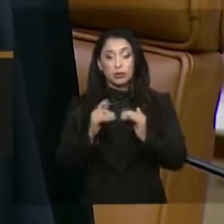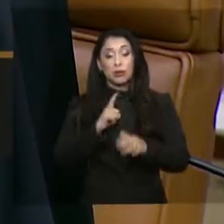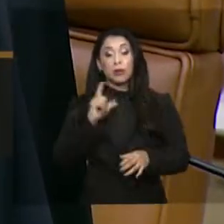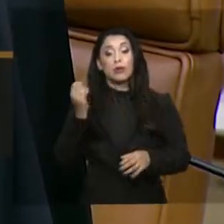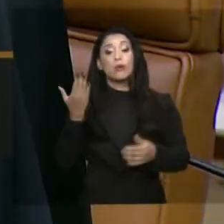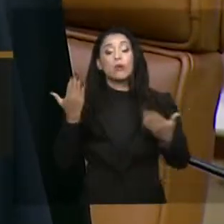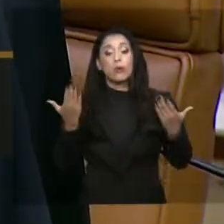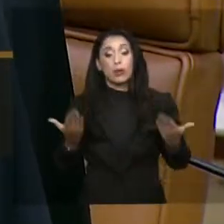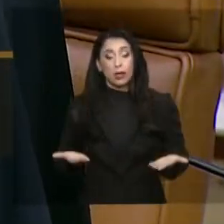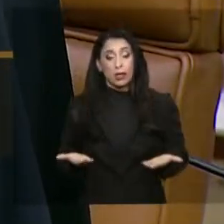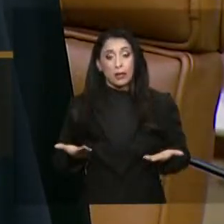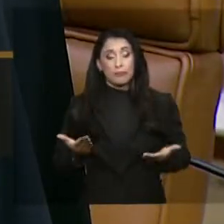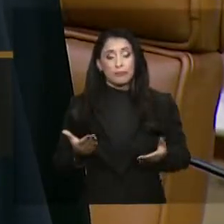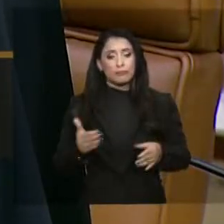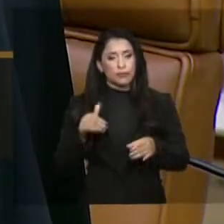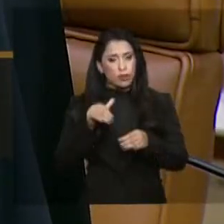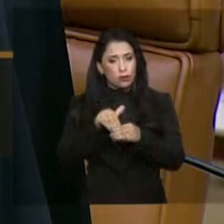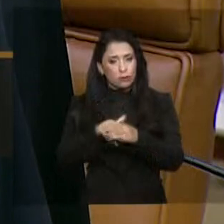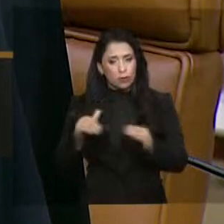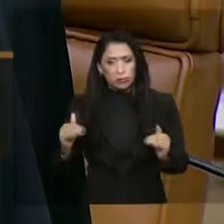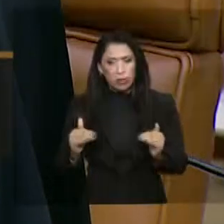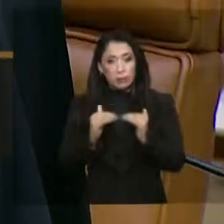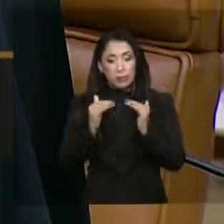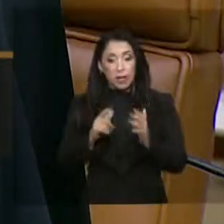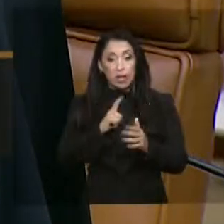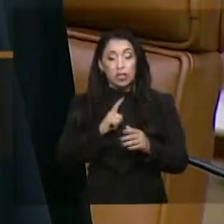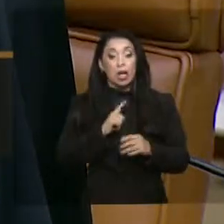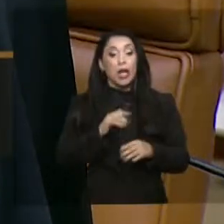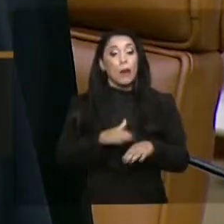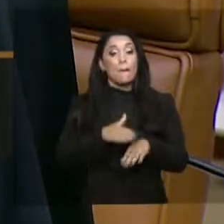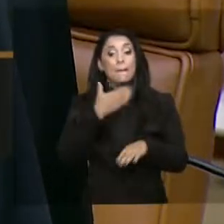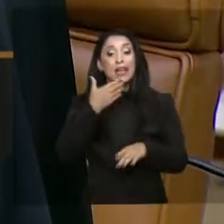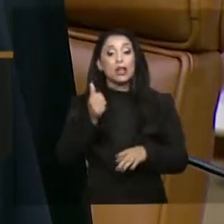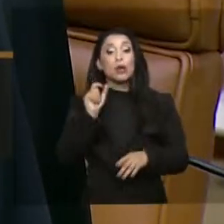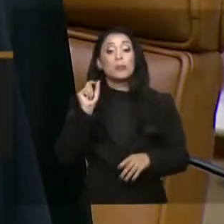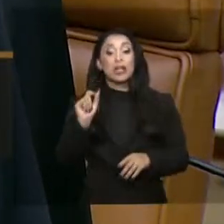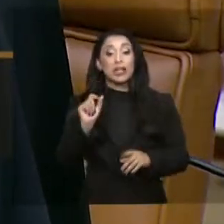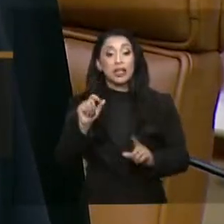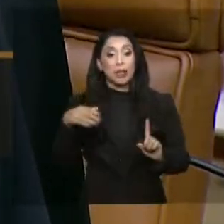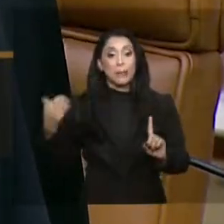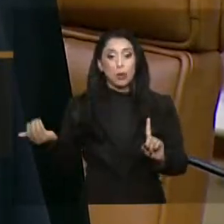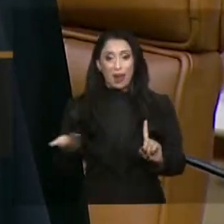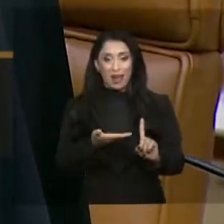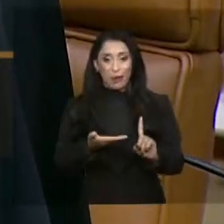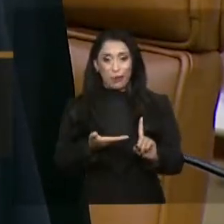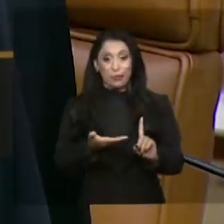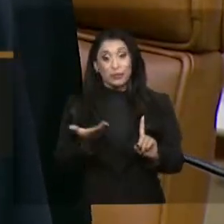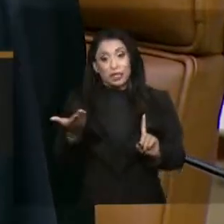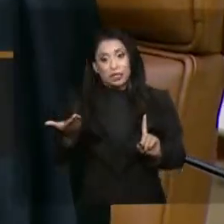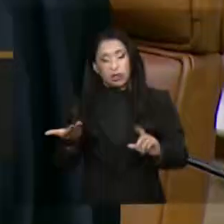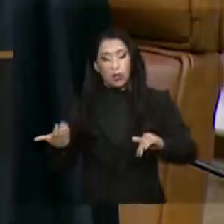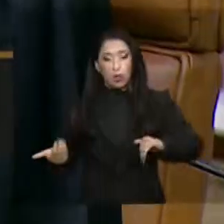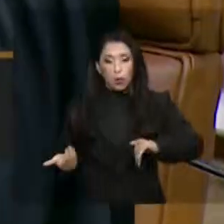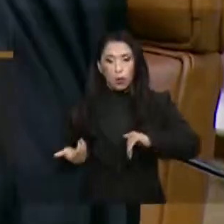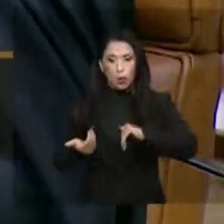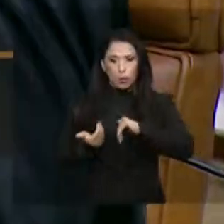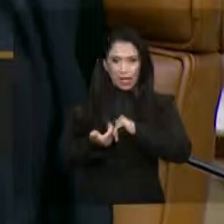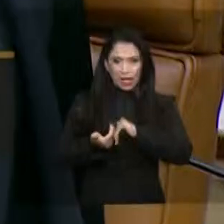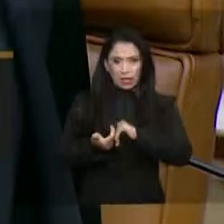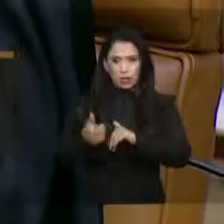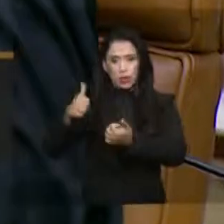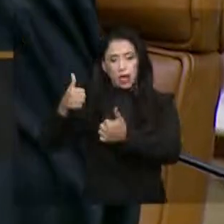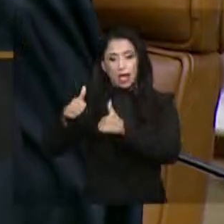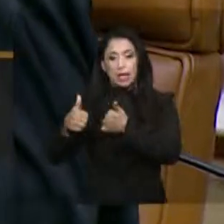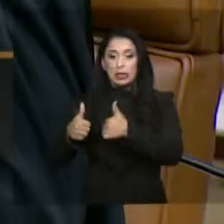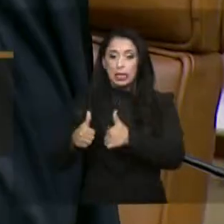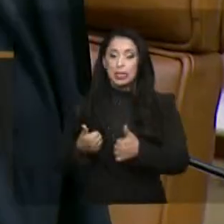o empate deve favorecer o réu. Ou seja, o próprio Congresso, analisando